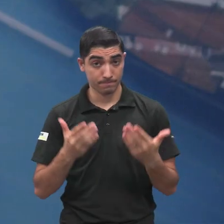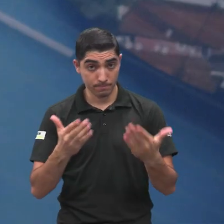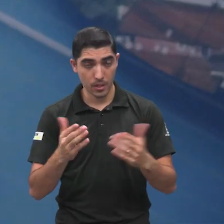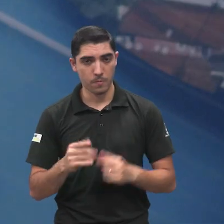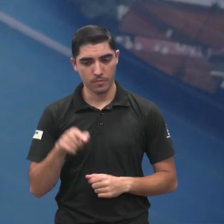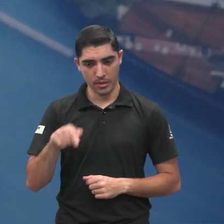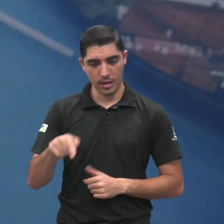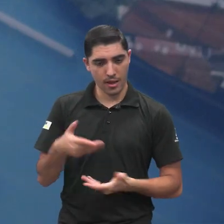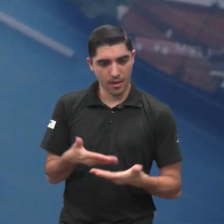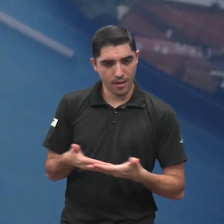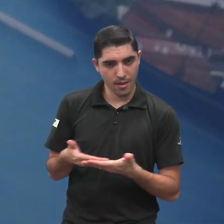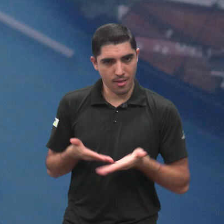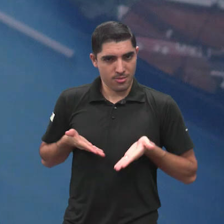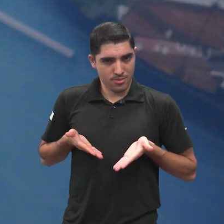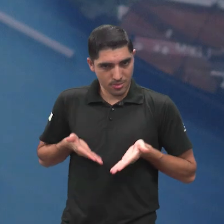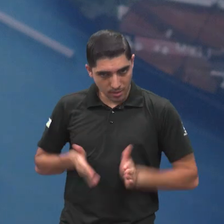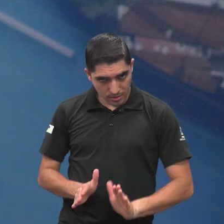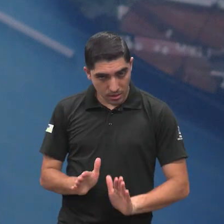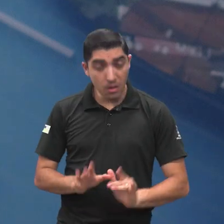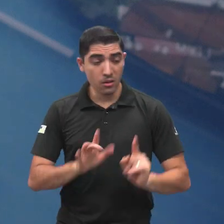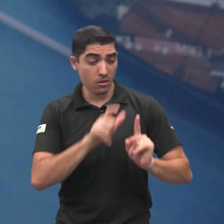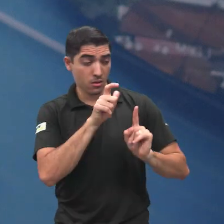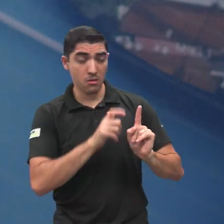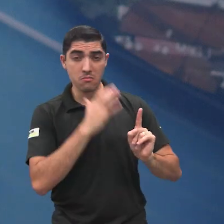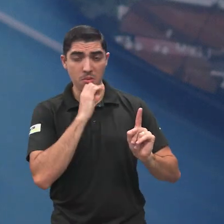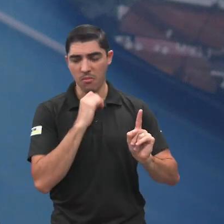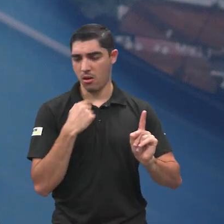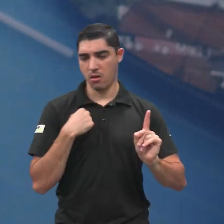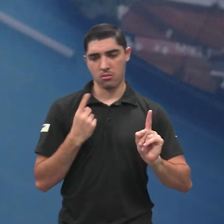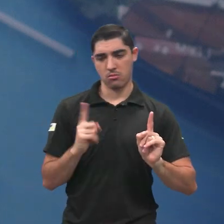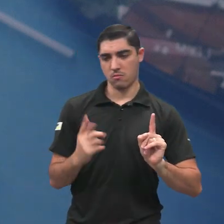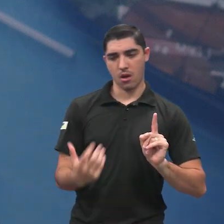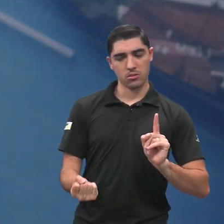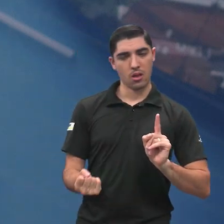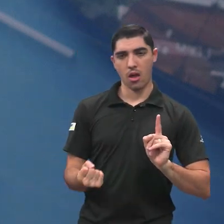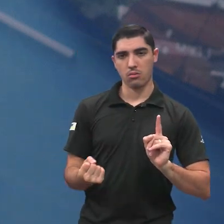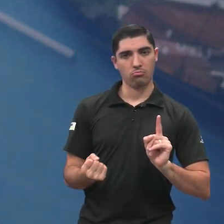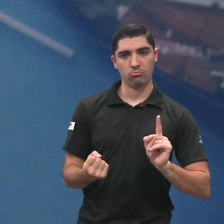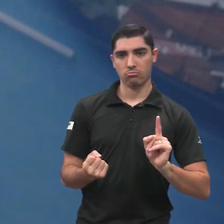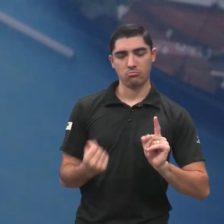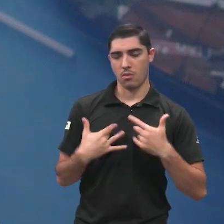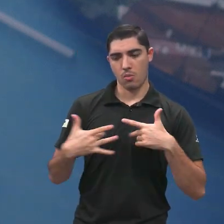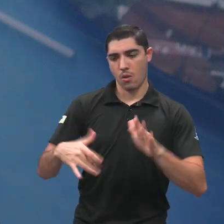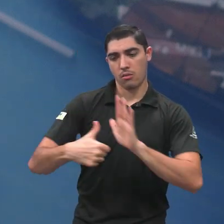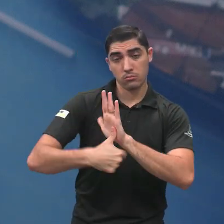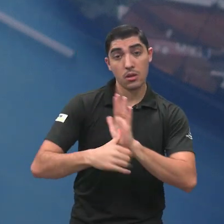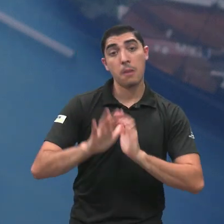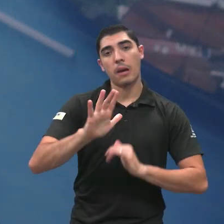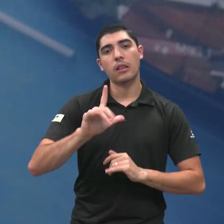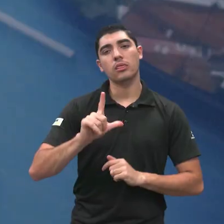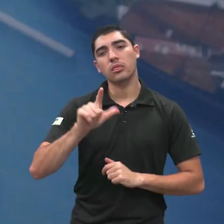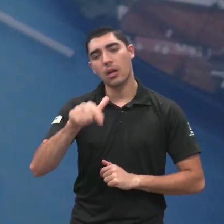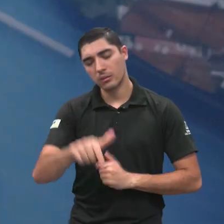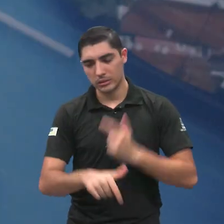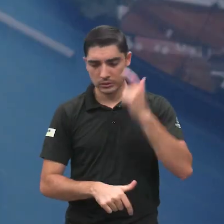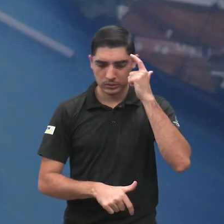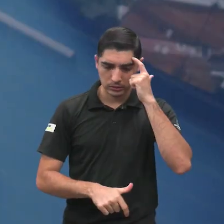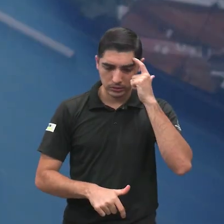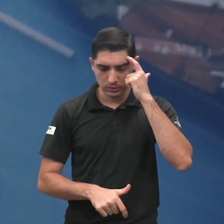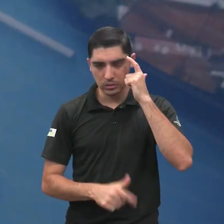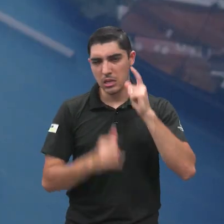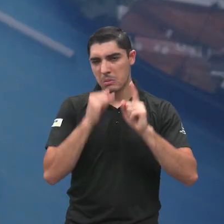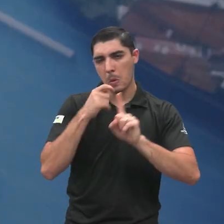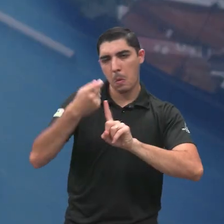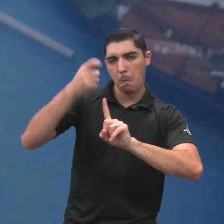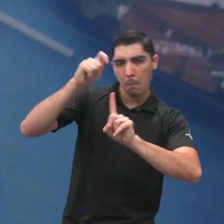quando a criança nasce, mas o pai não quer, no caso, assumir aquela criança, mas depois, ao passar de uns dias, ou passou mais ou